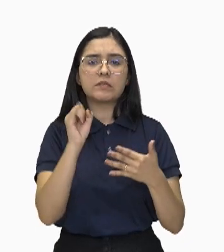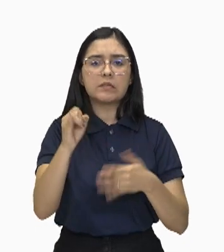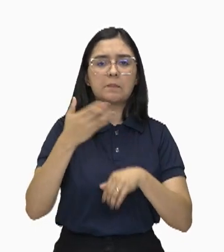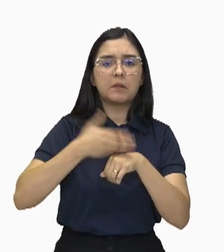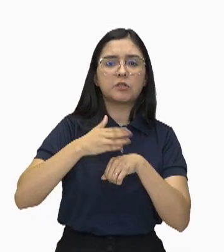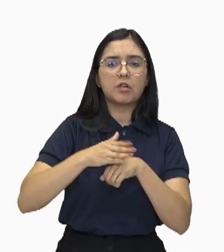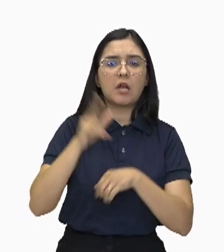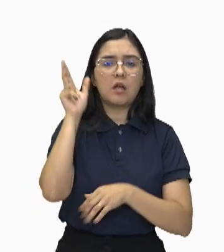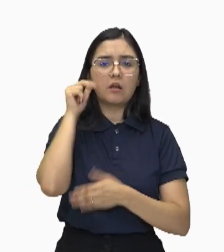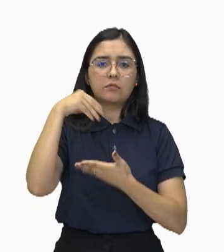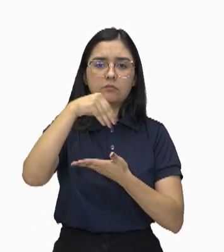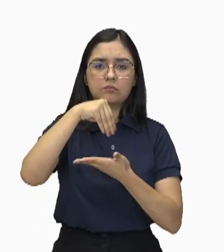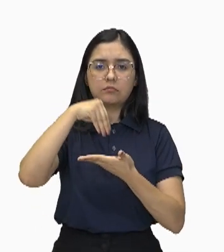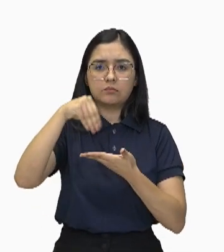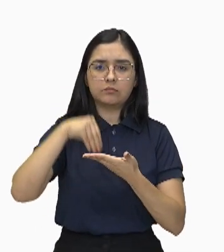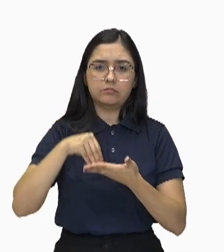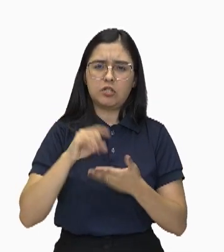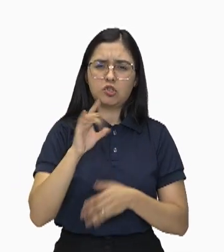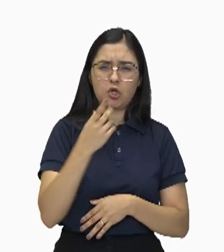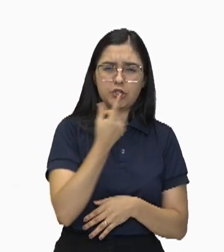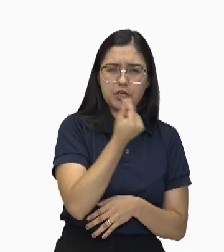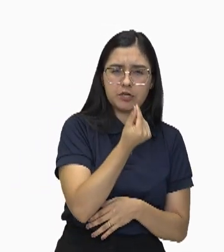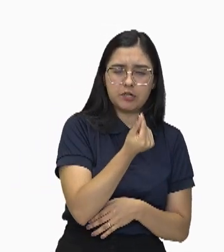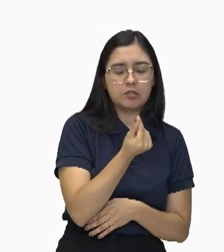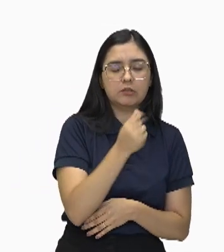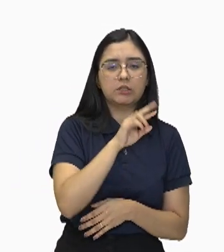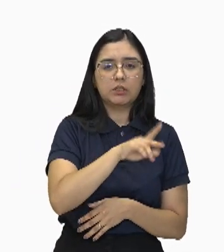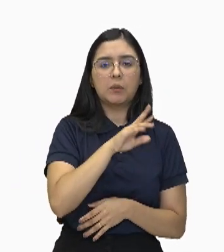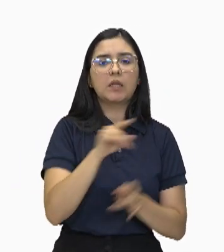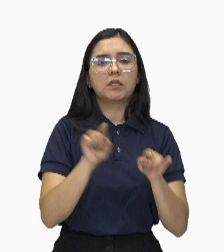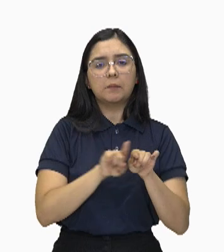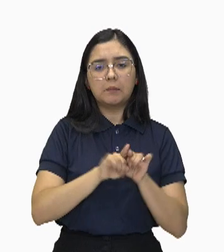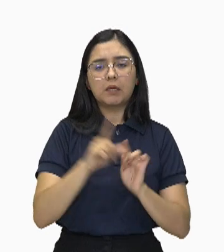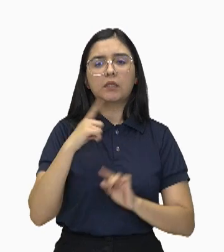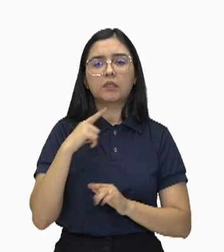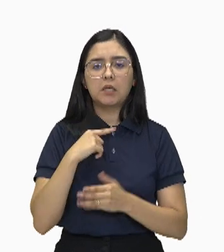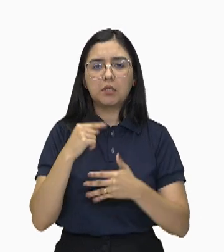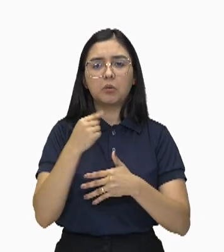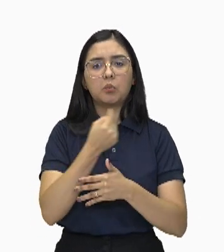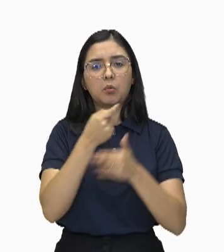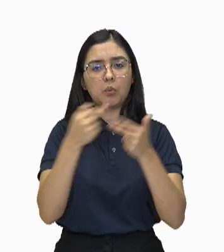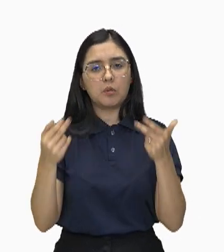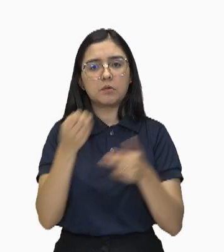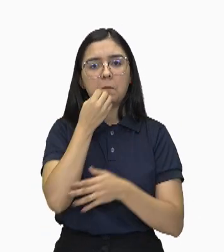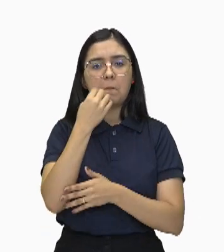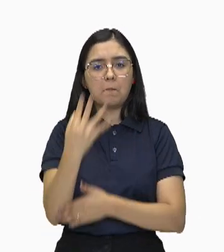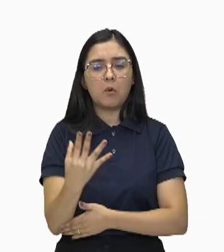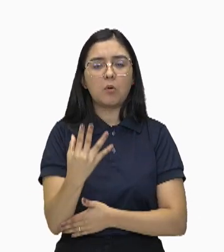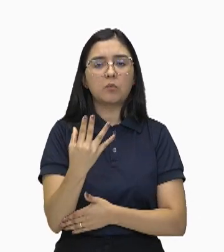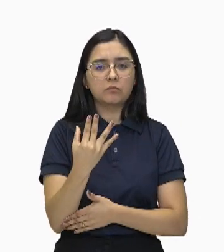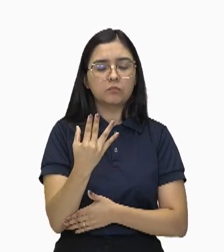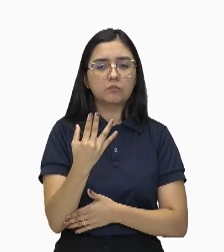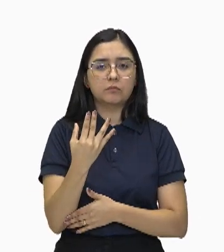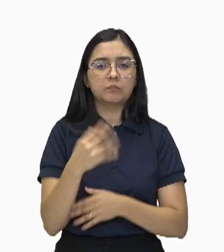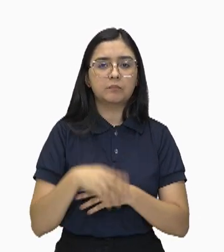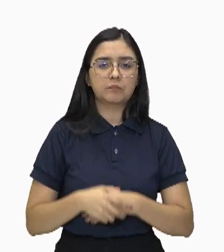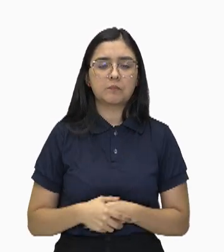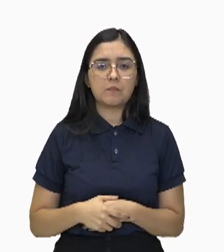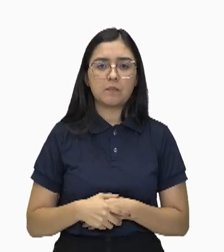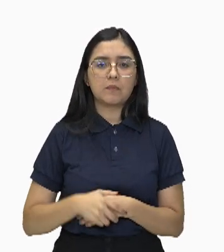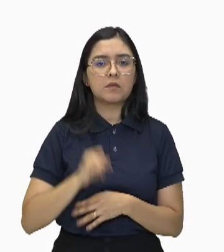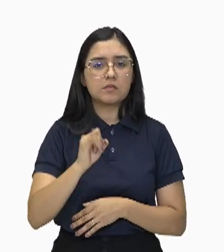olha só, não é só de dinheiro que vive quem pratica o xadrez, viu? Mas também traz muitos